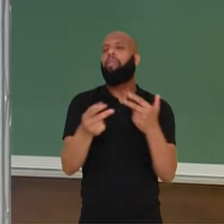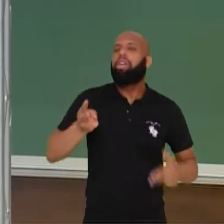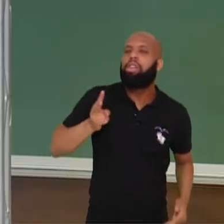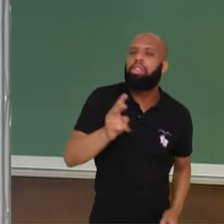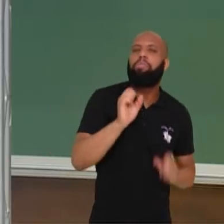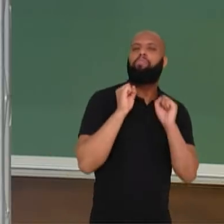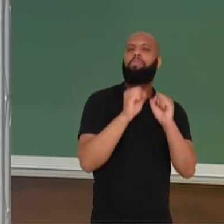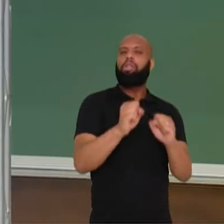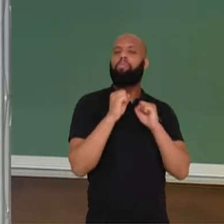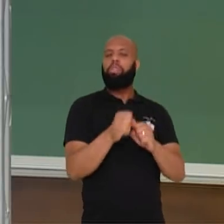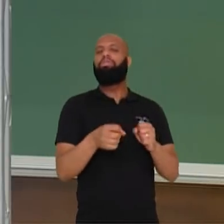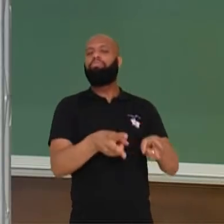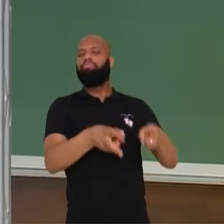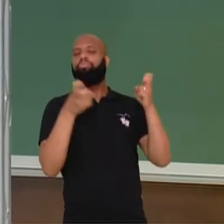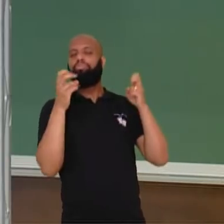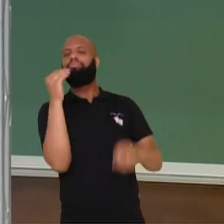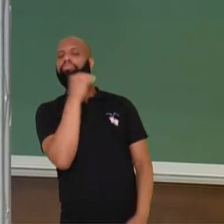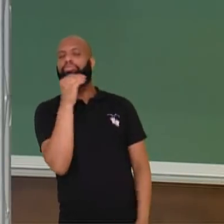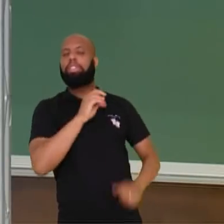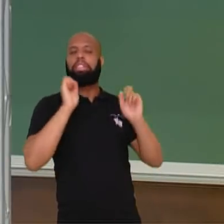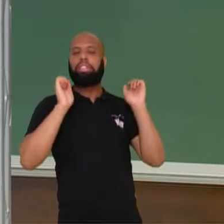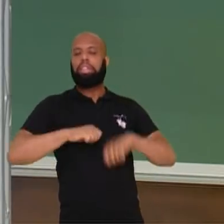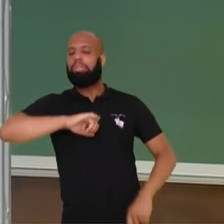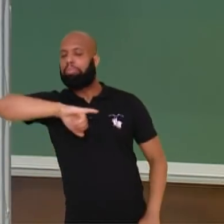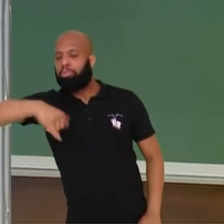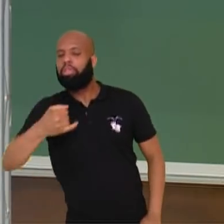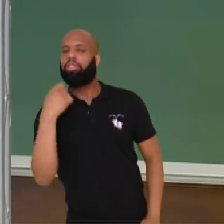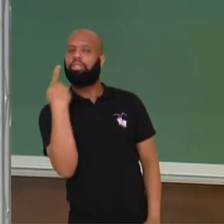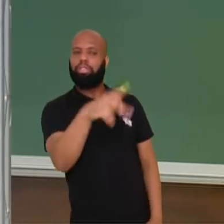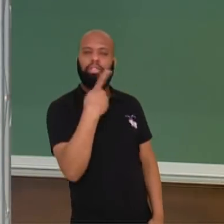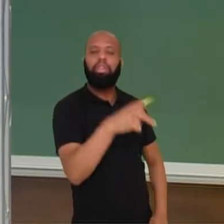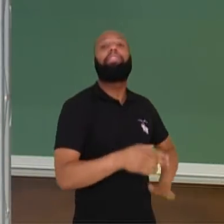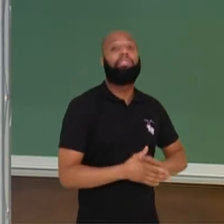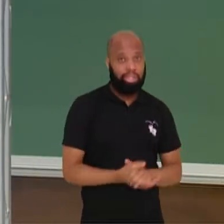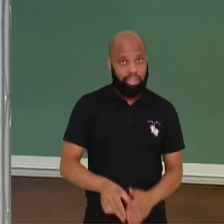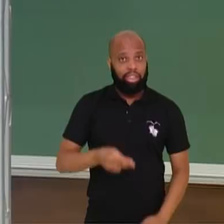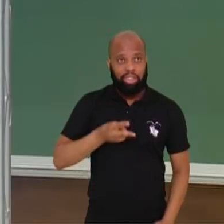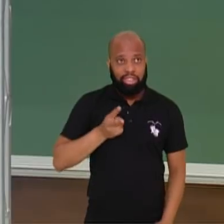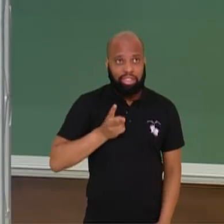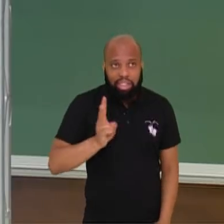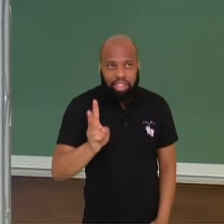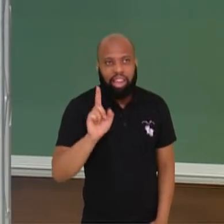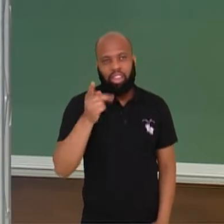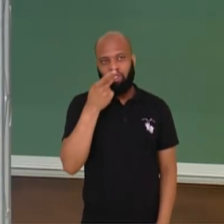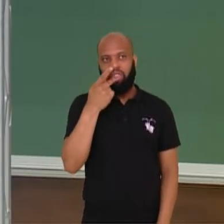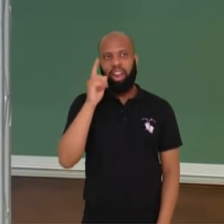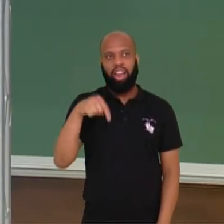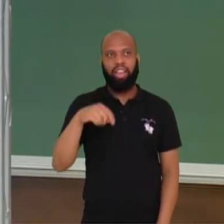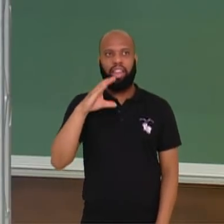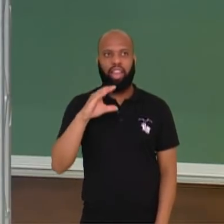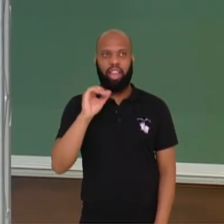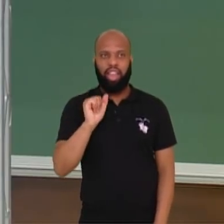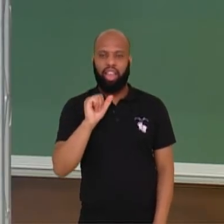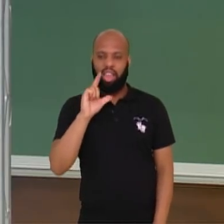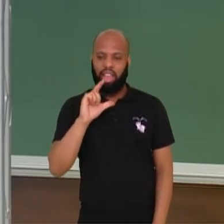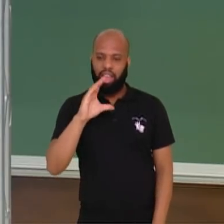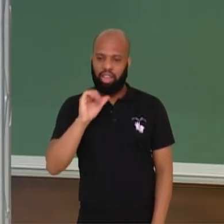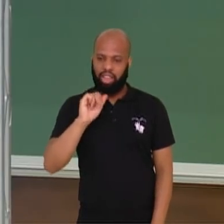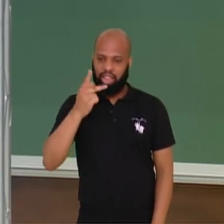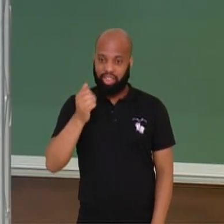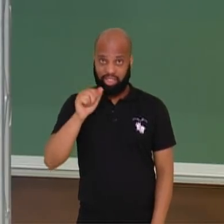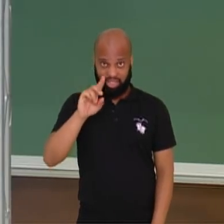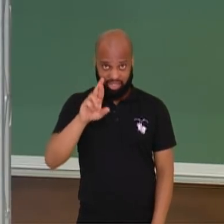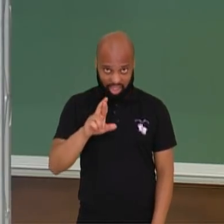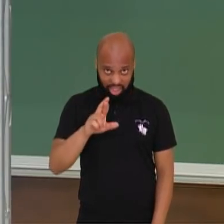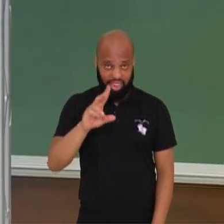você possa se aproveitar como fraqueza. A fraqueza de alguém, então, o seu ponto fraco, chamado também de calcanhar